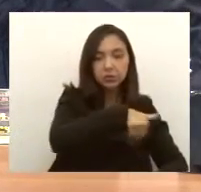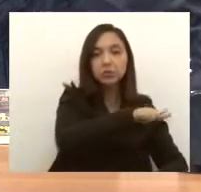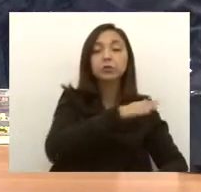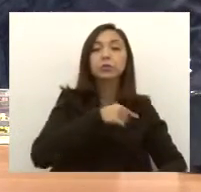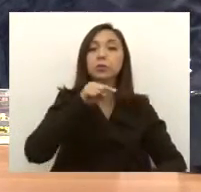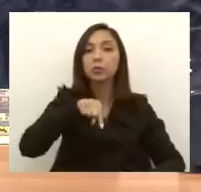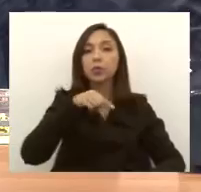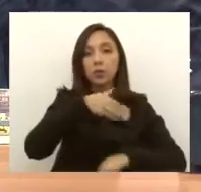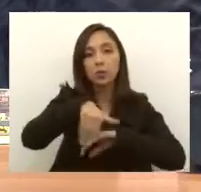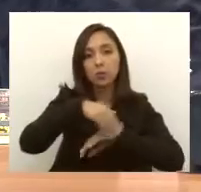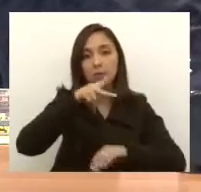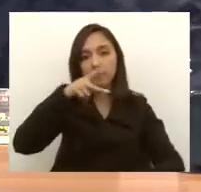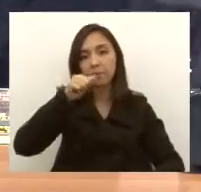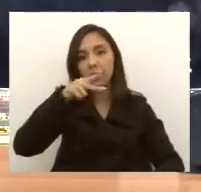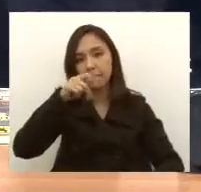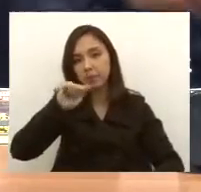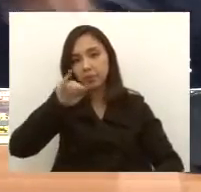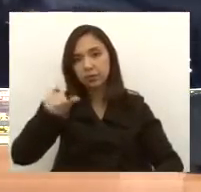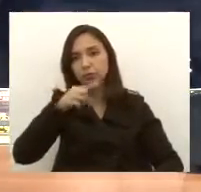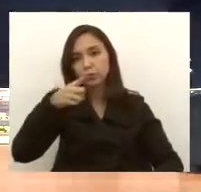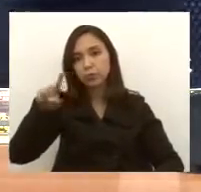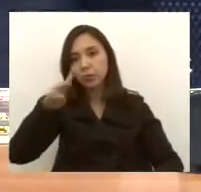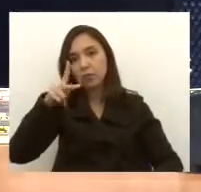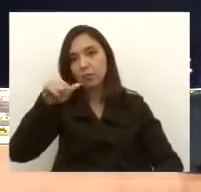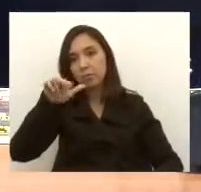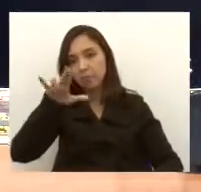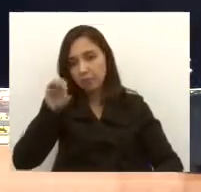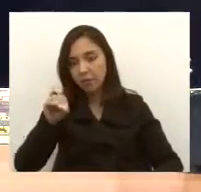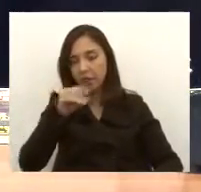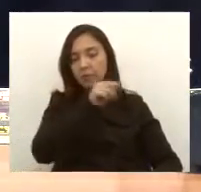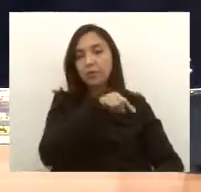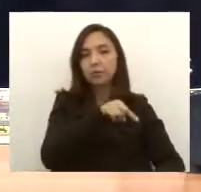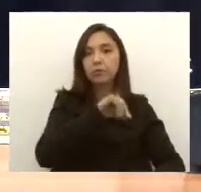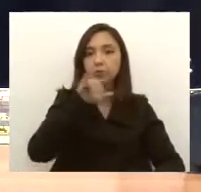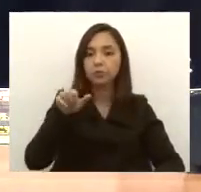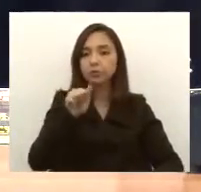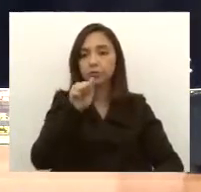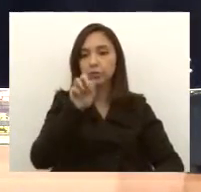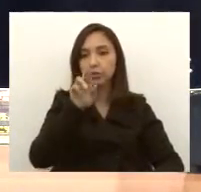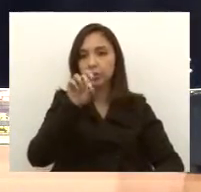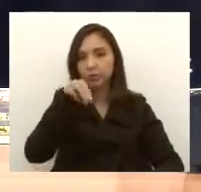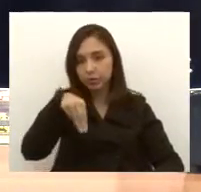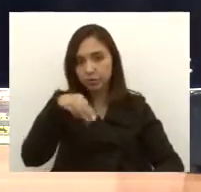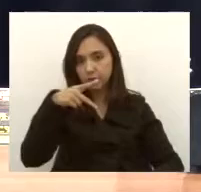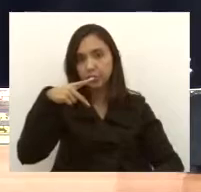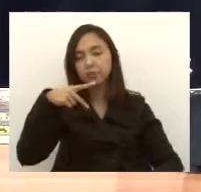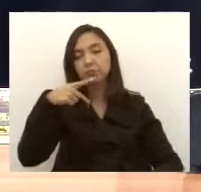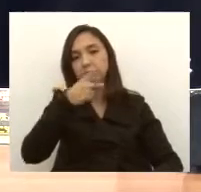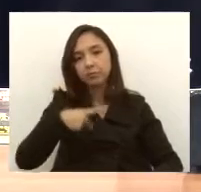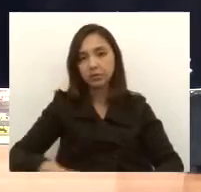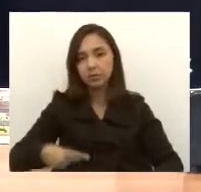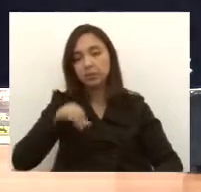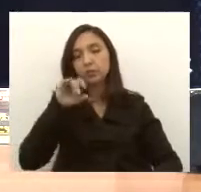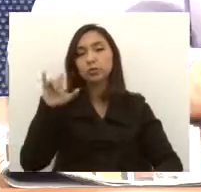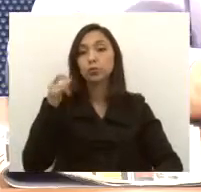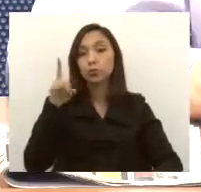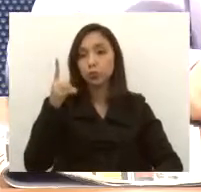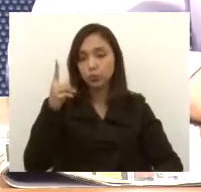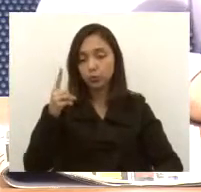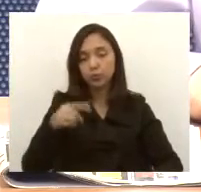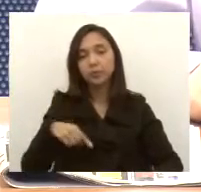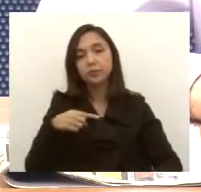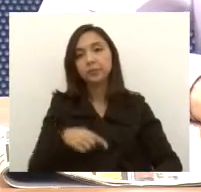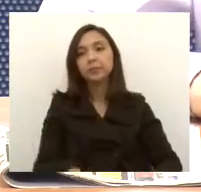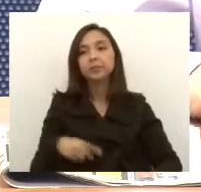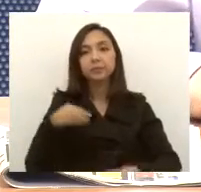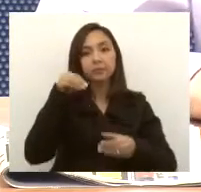Avenida Papa João Paulo I, em frente ao número 2.745, no Jardim Presidente Dutra, ator João Barbosa. Em discussão, encerrada a discussão e votação, os vereadores